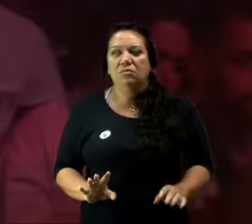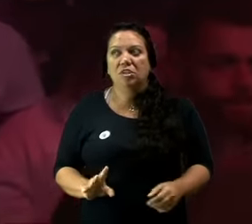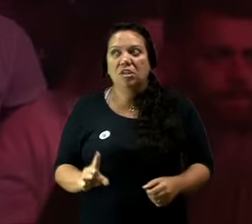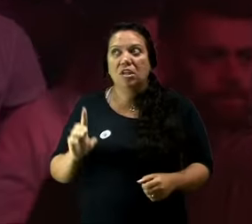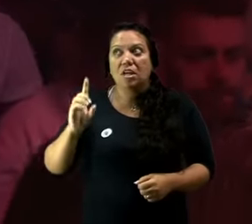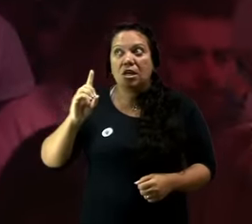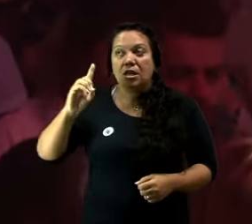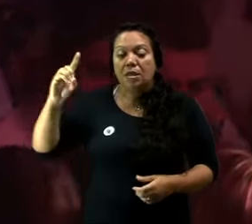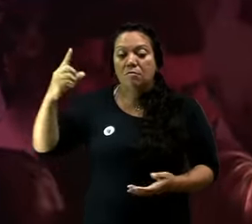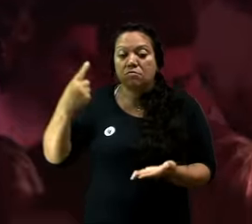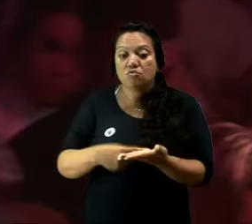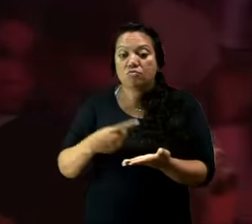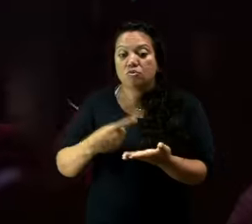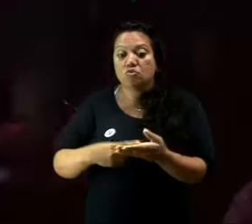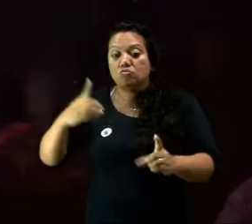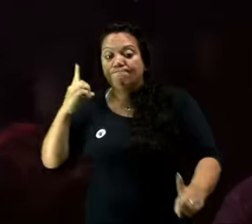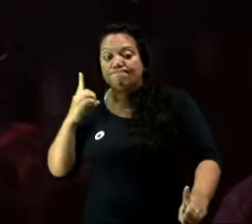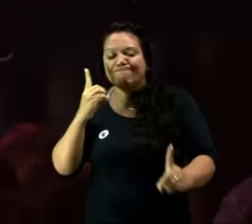e